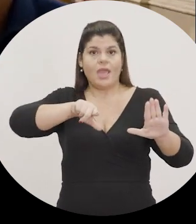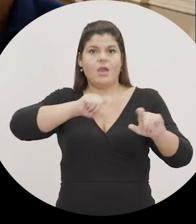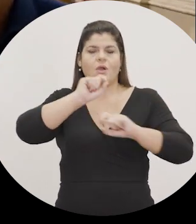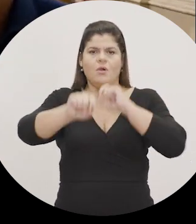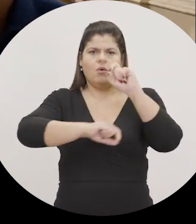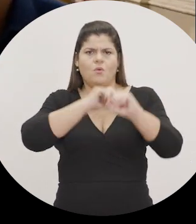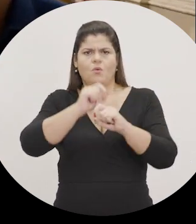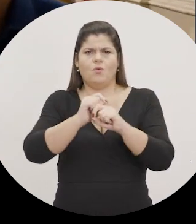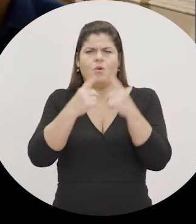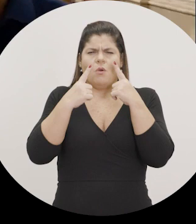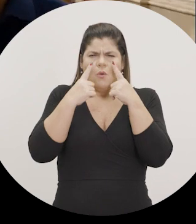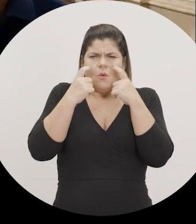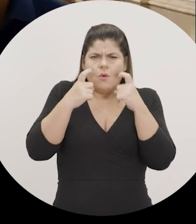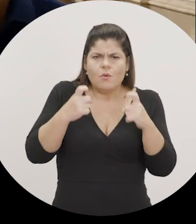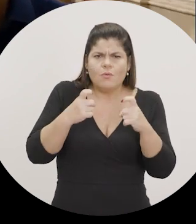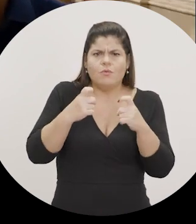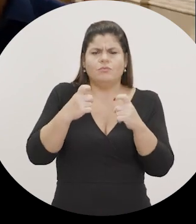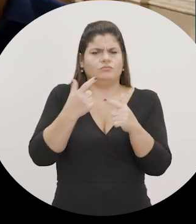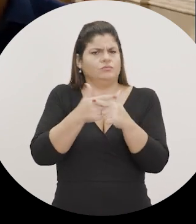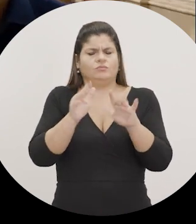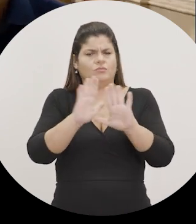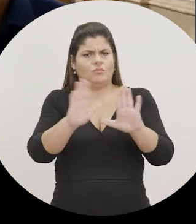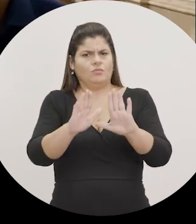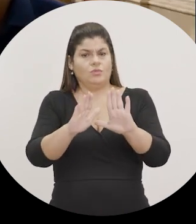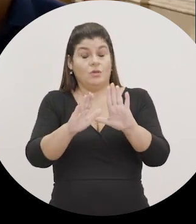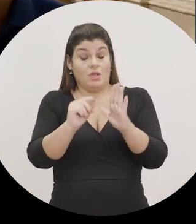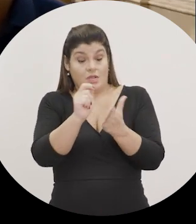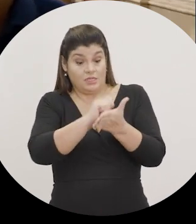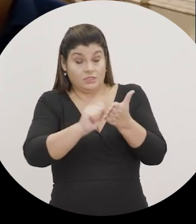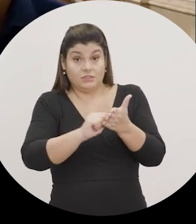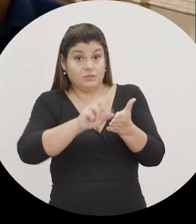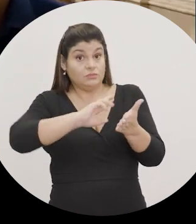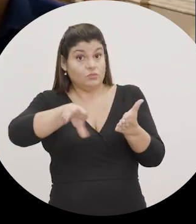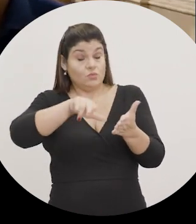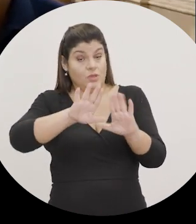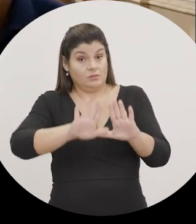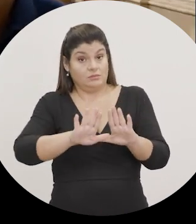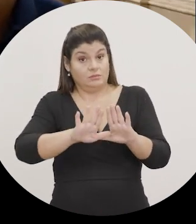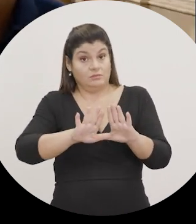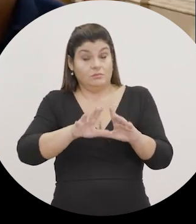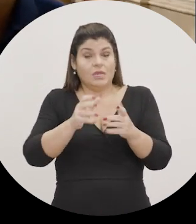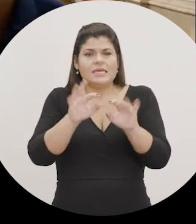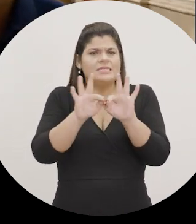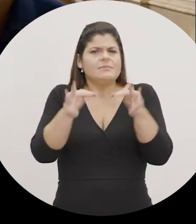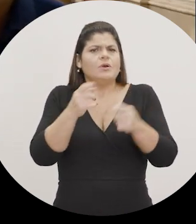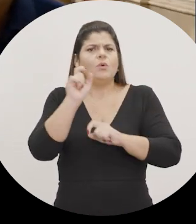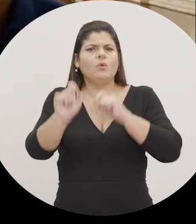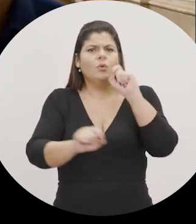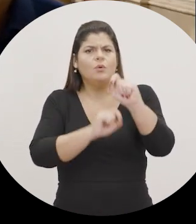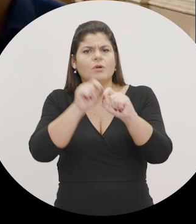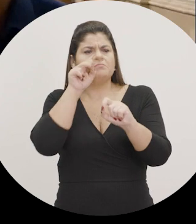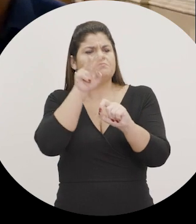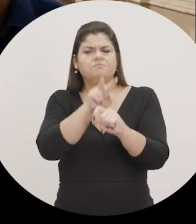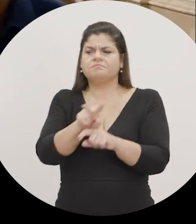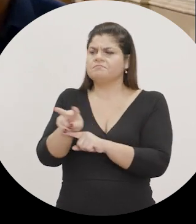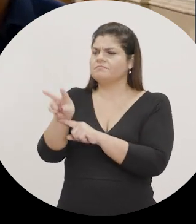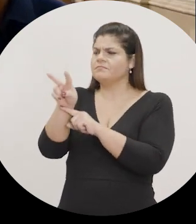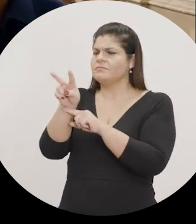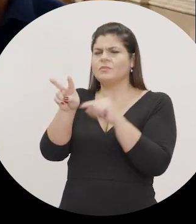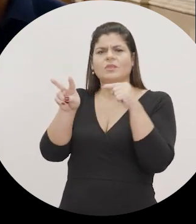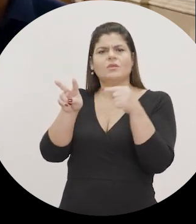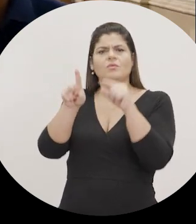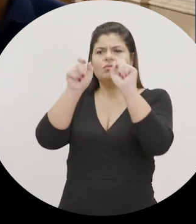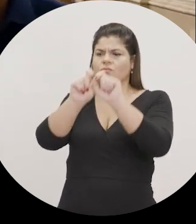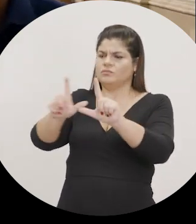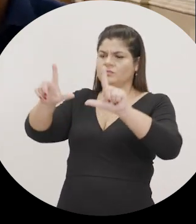eu quis pintar, né? Ele deixa bem claro essa coisa e diz que porque ele simplesmente tinha visto